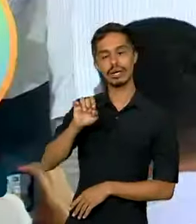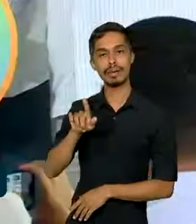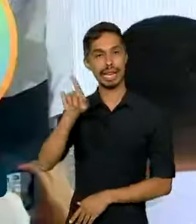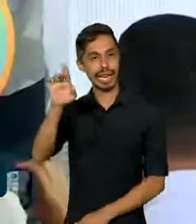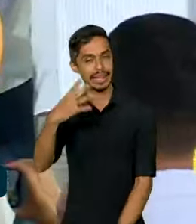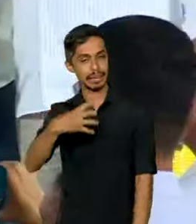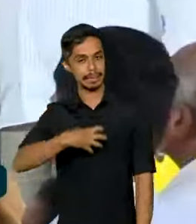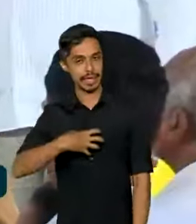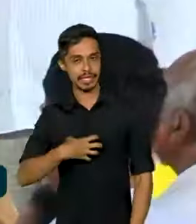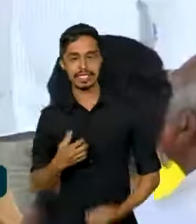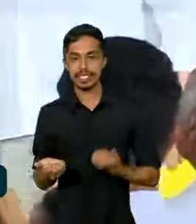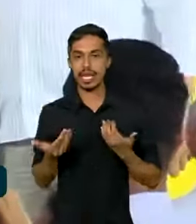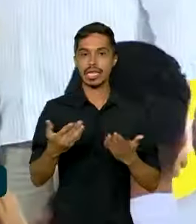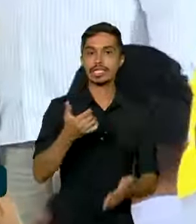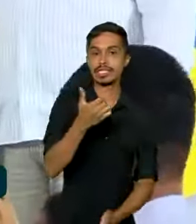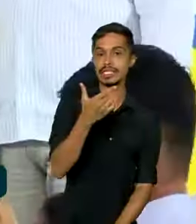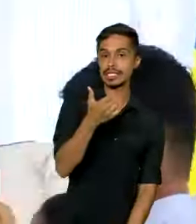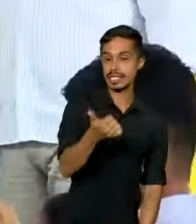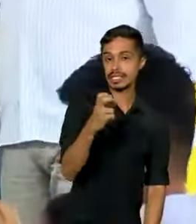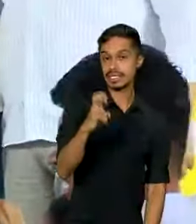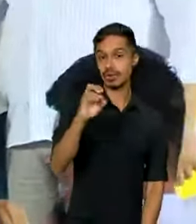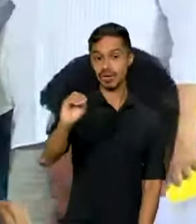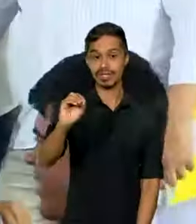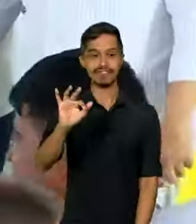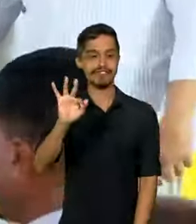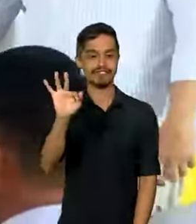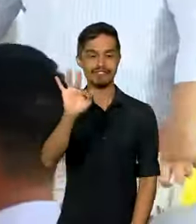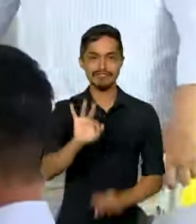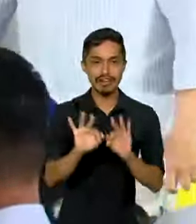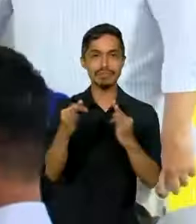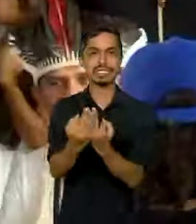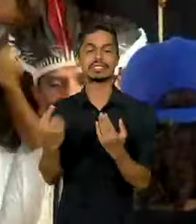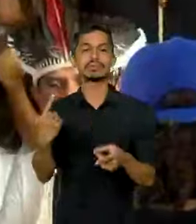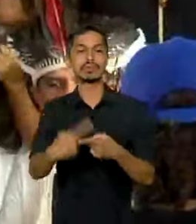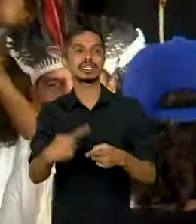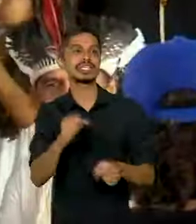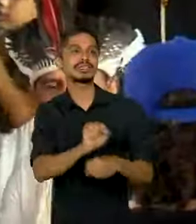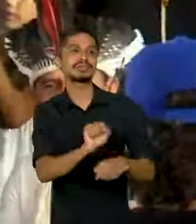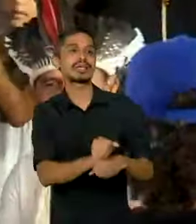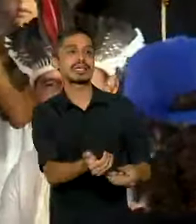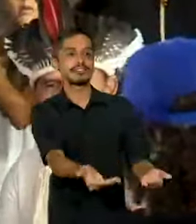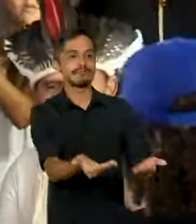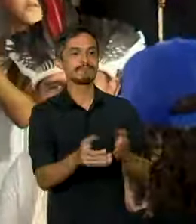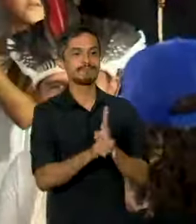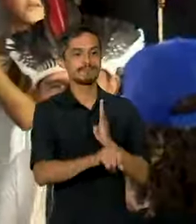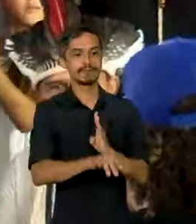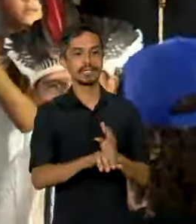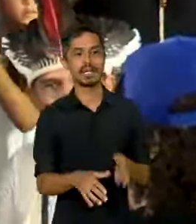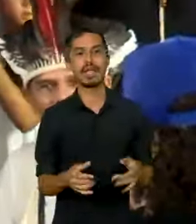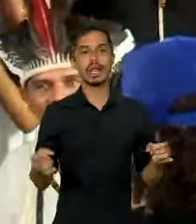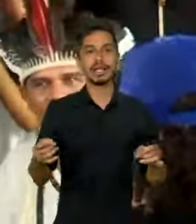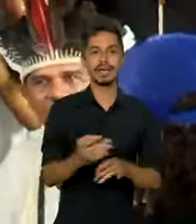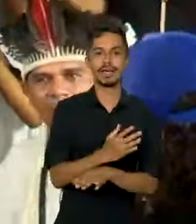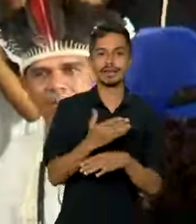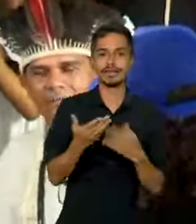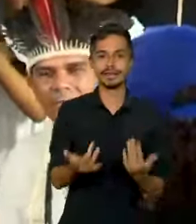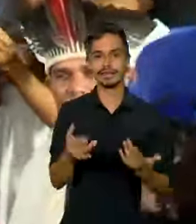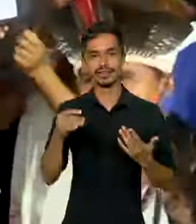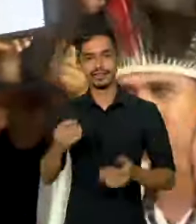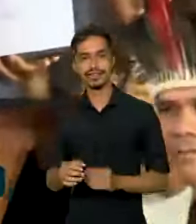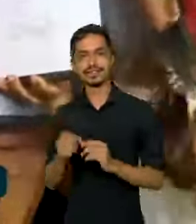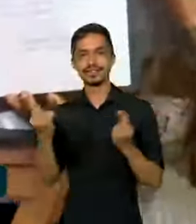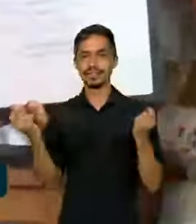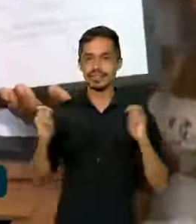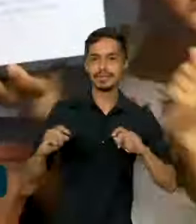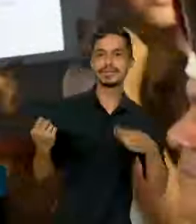Bahia, foi entregue a 150 famílias que aguardavam pelo benefício. A finalização das obras só foi possível após uma